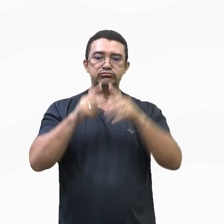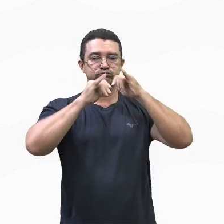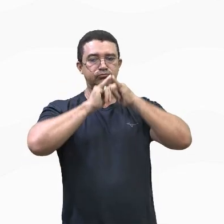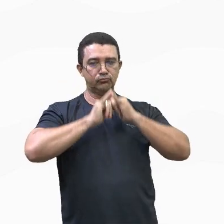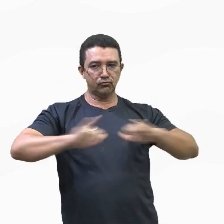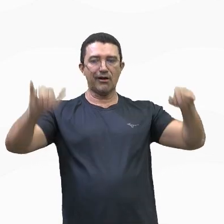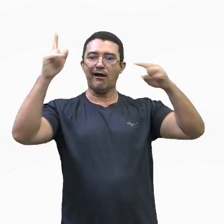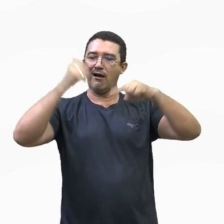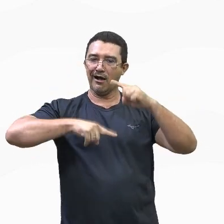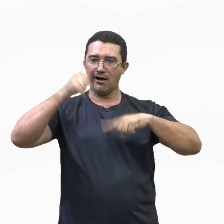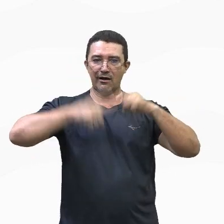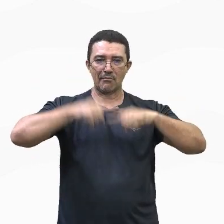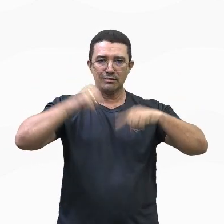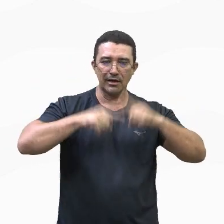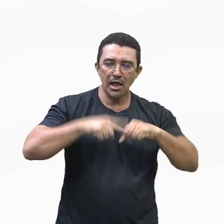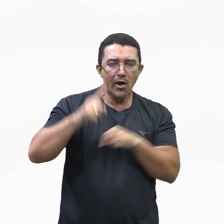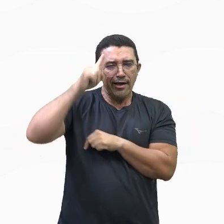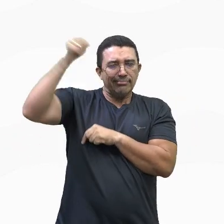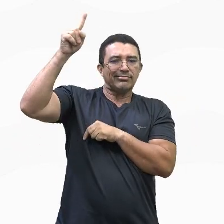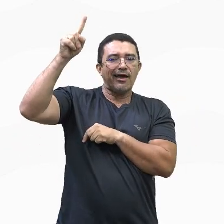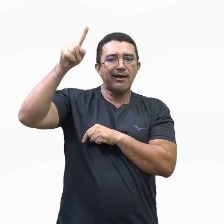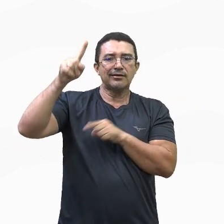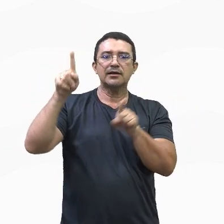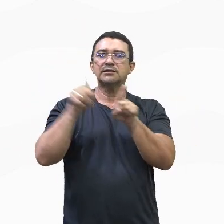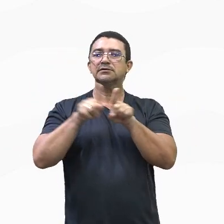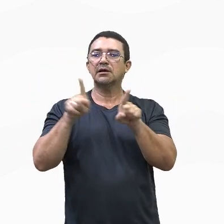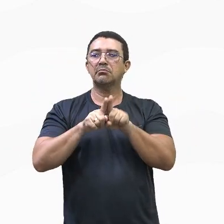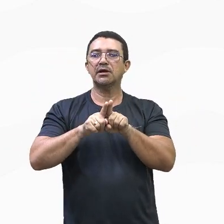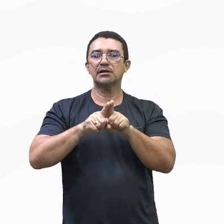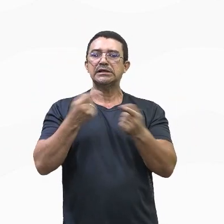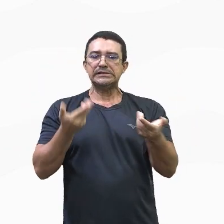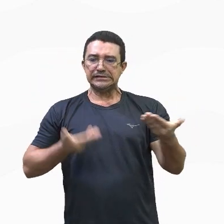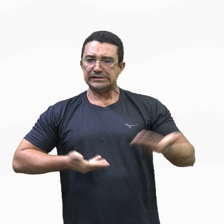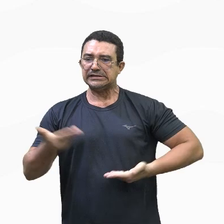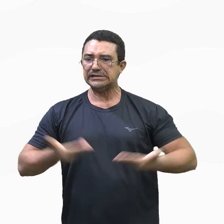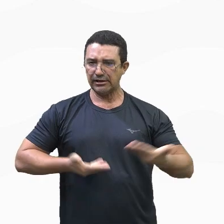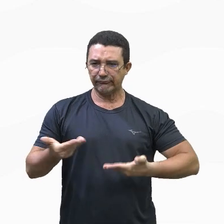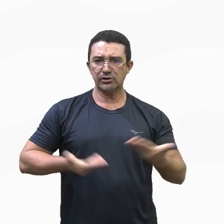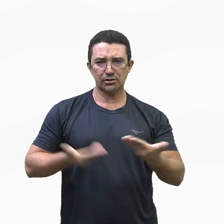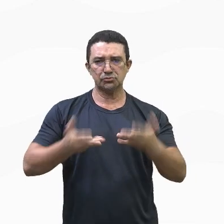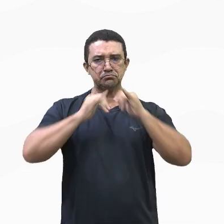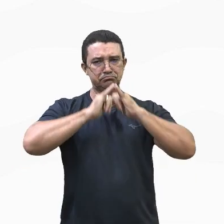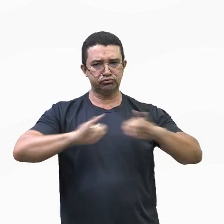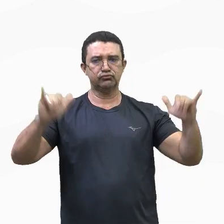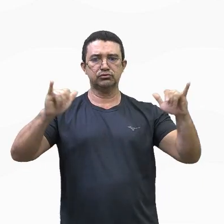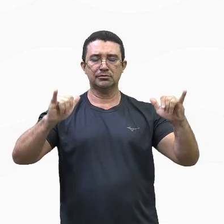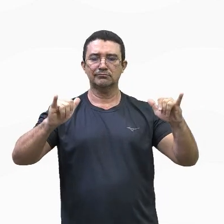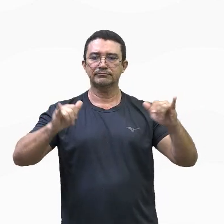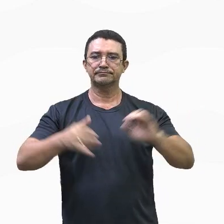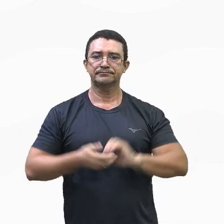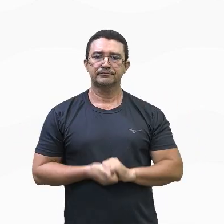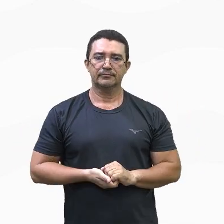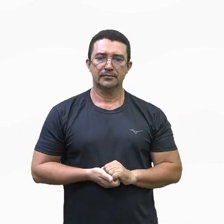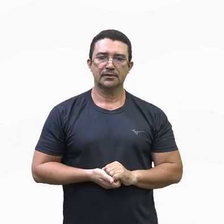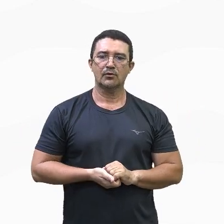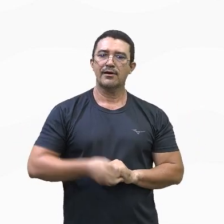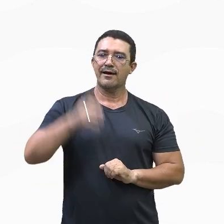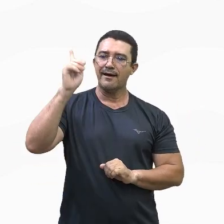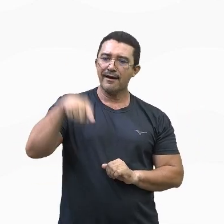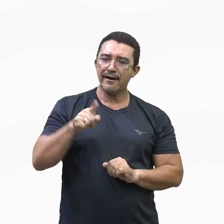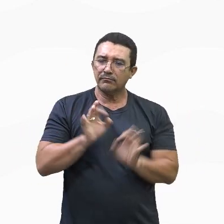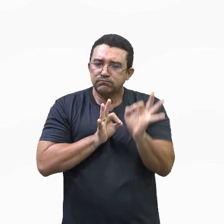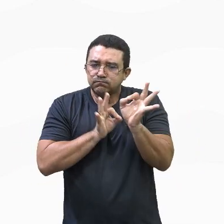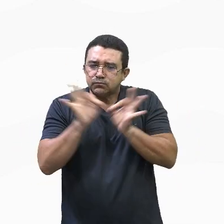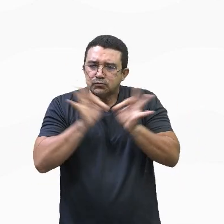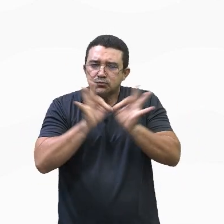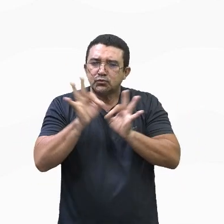divulgar produtos, ideias e serviços em geral. Fundamentalmente, é